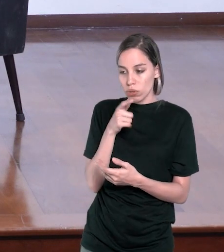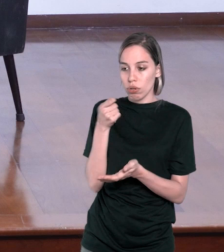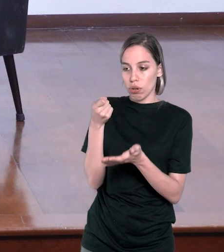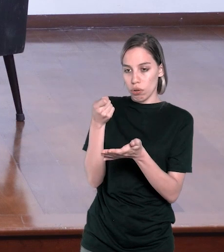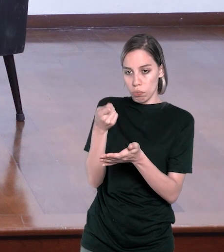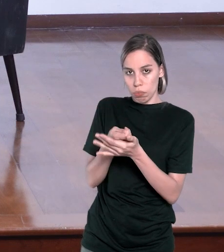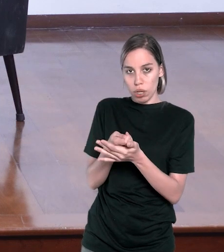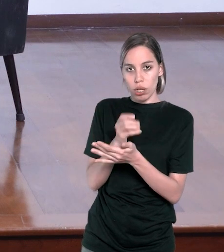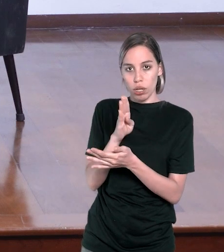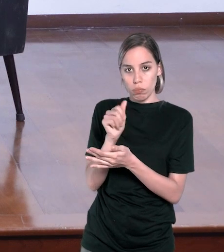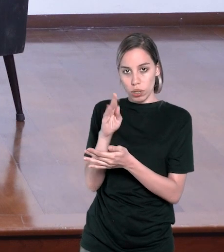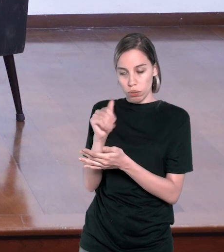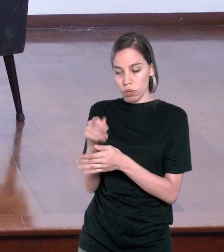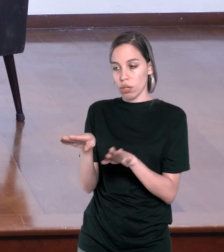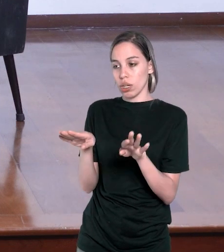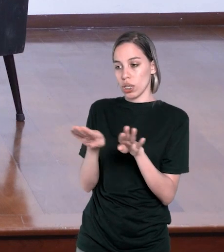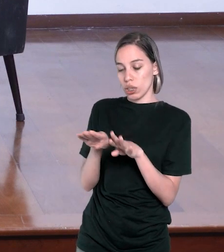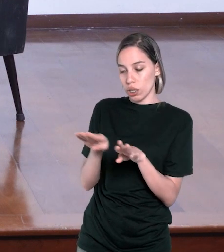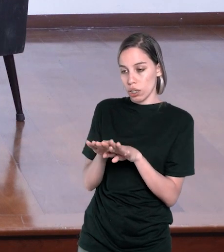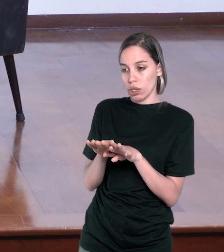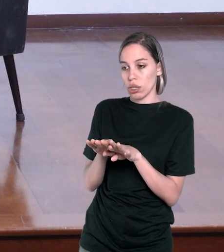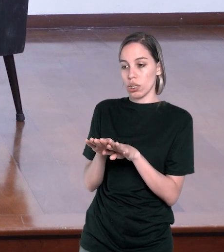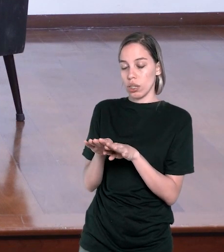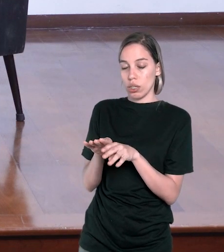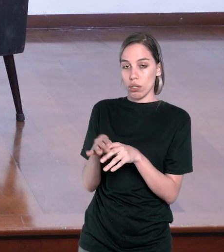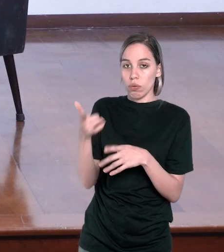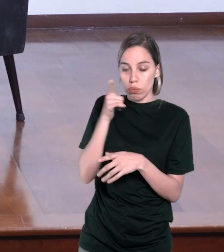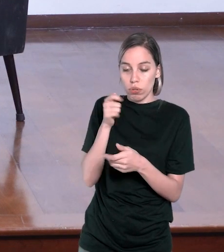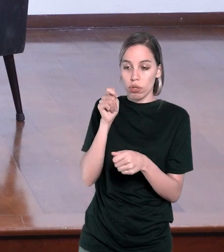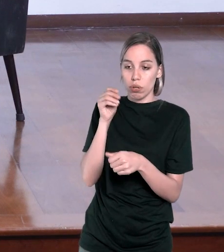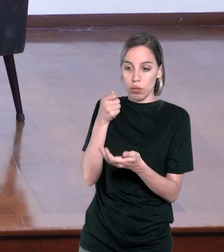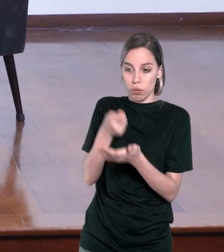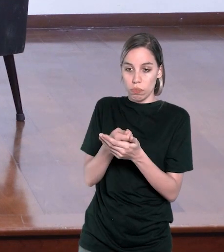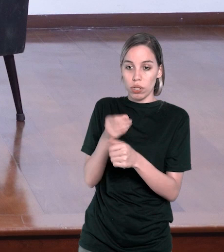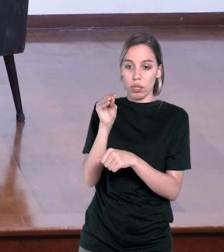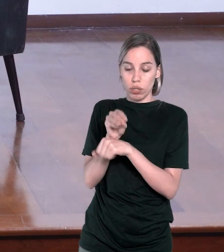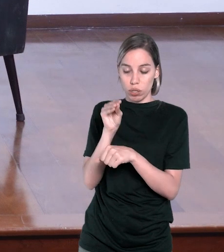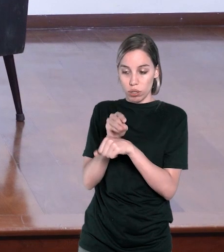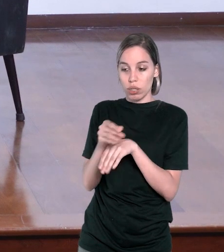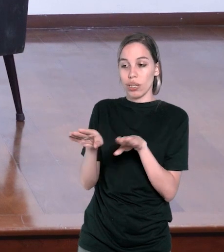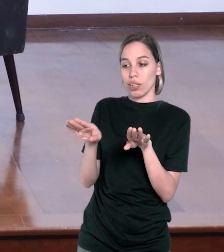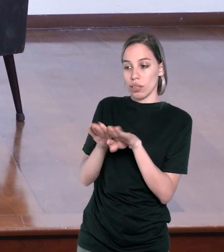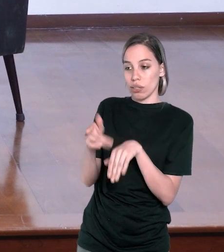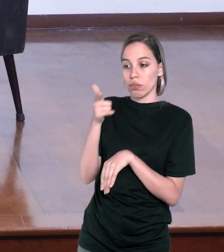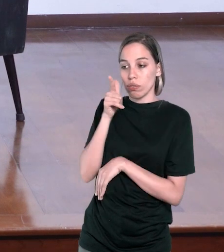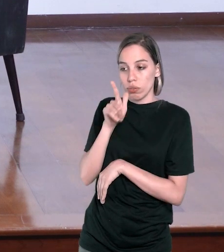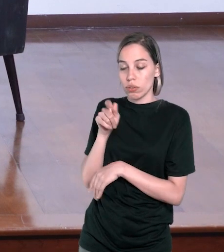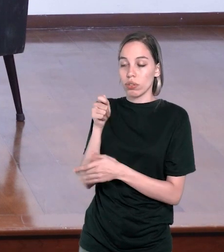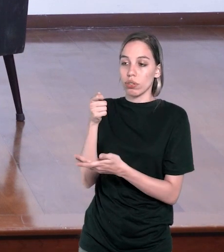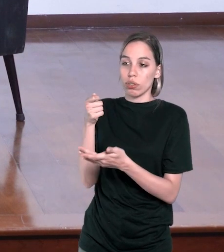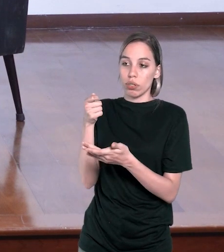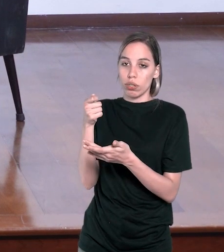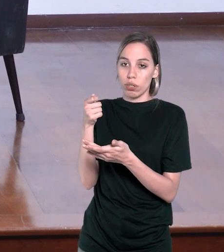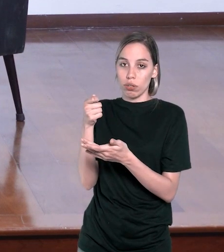editora. É assim, é trabalho. Eu vou trabalhar de 9 às 4 da tarde, mais ou menos,